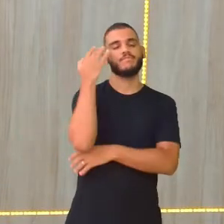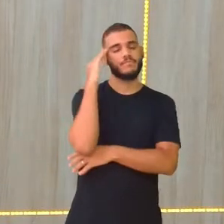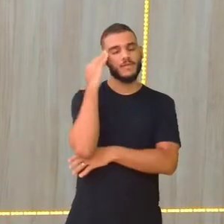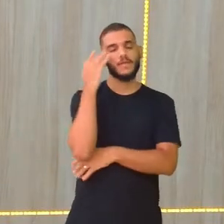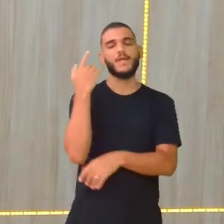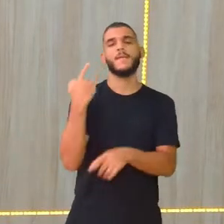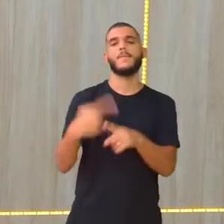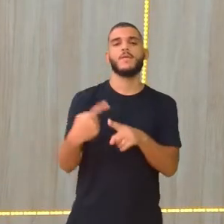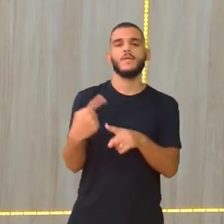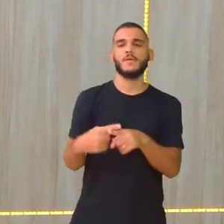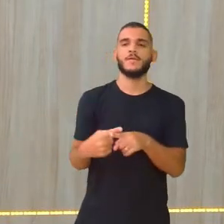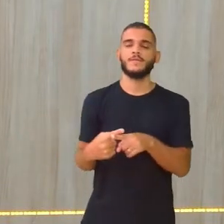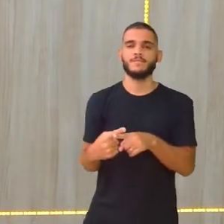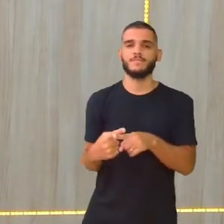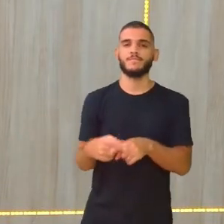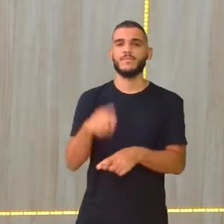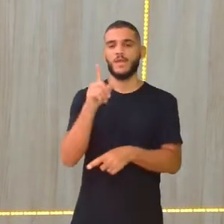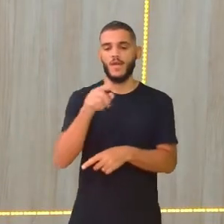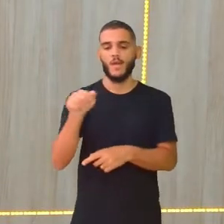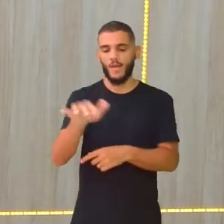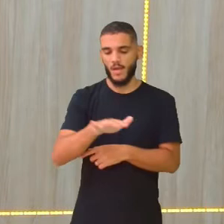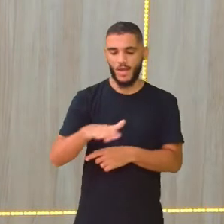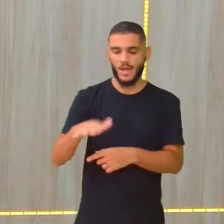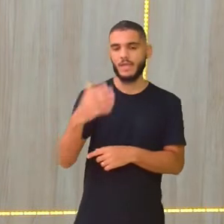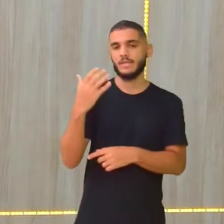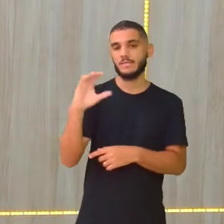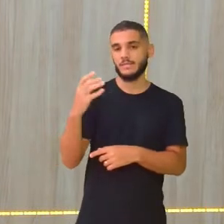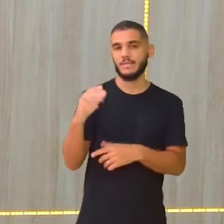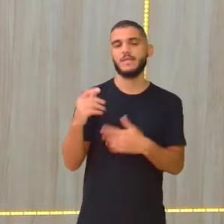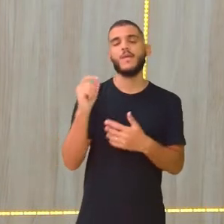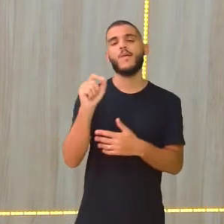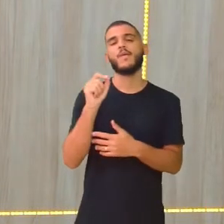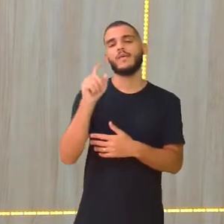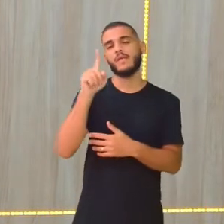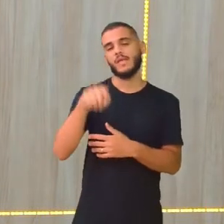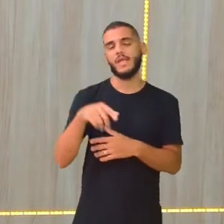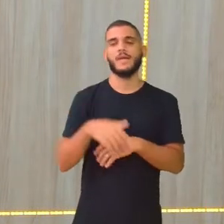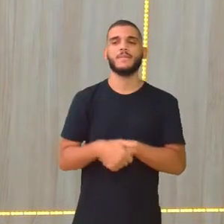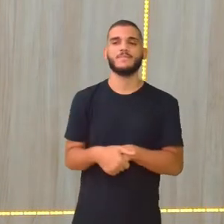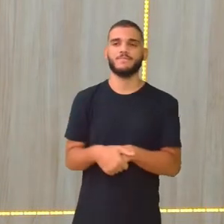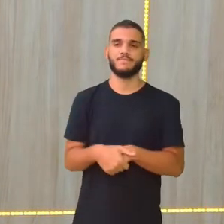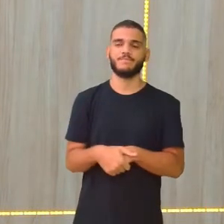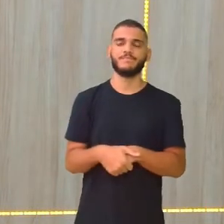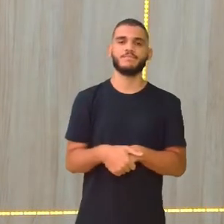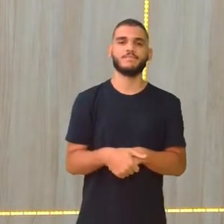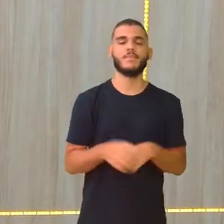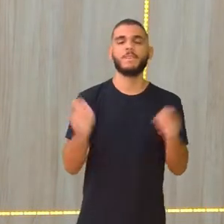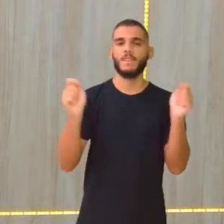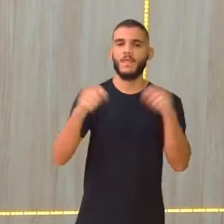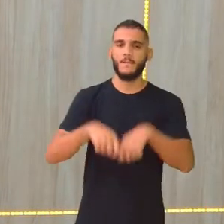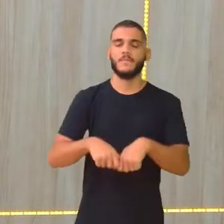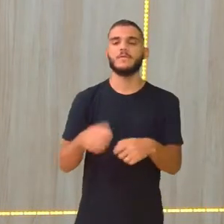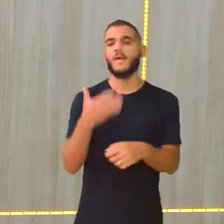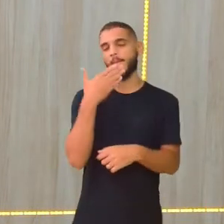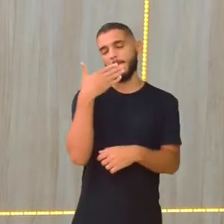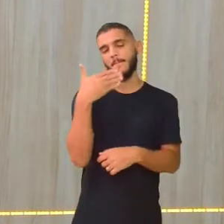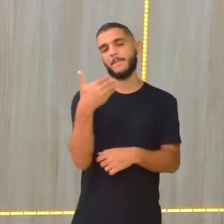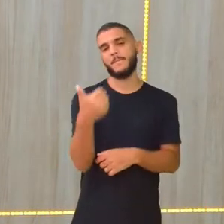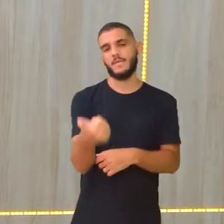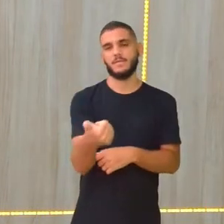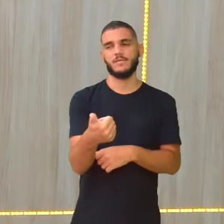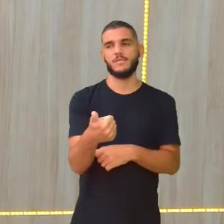está dizendo que essa é um ramo da ciência. E o que é que esse ramo da ciência faz? Possibilita